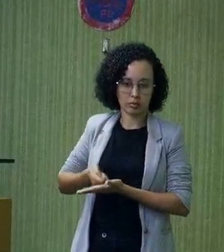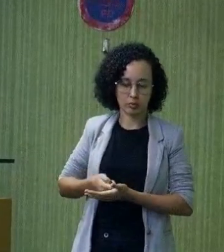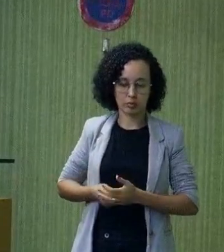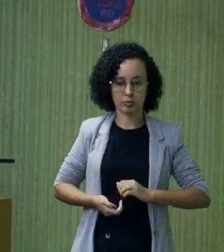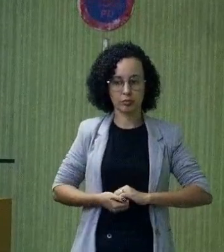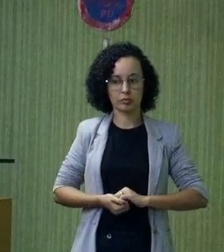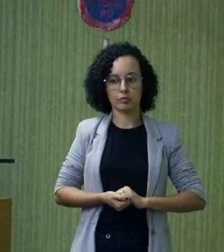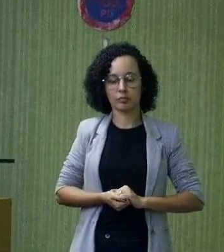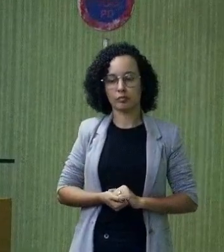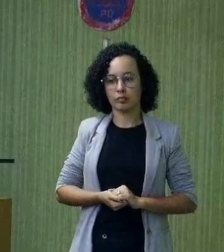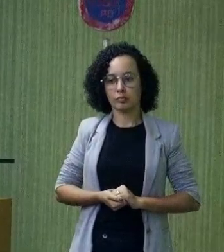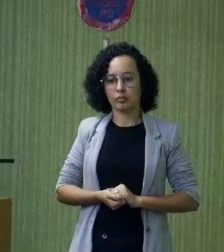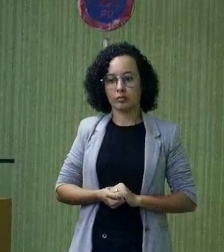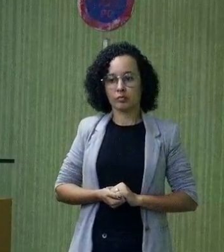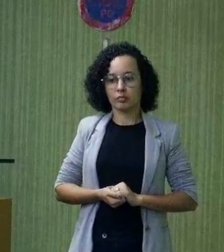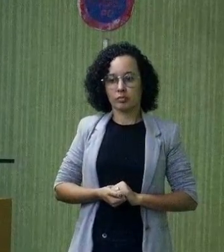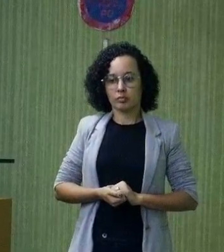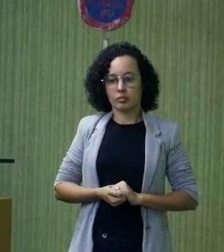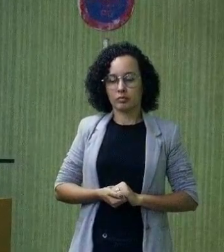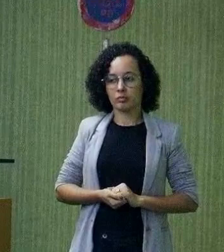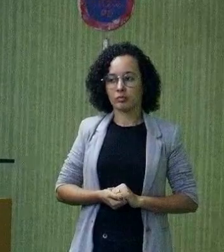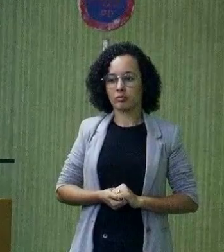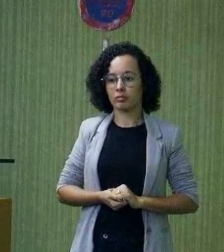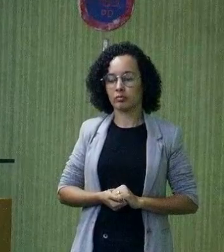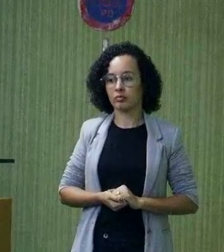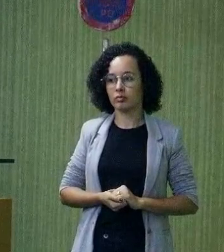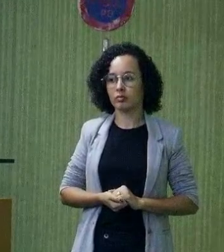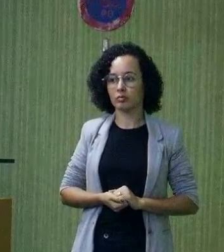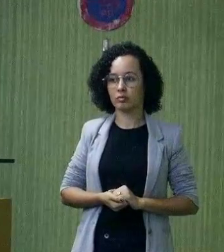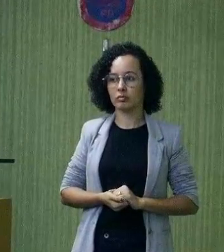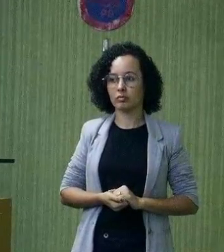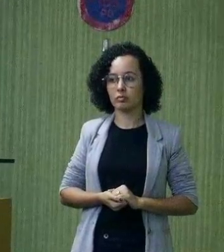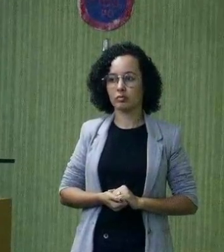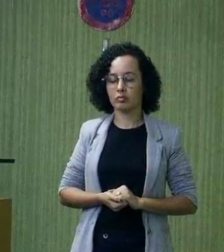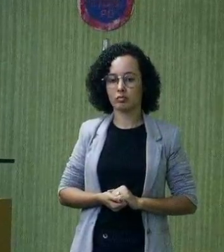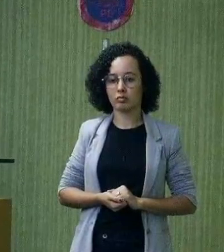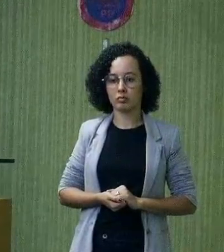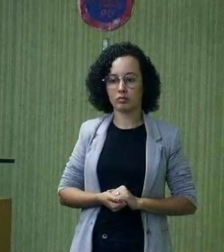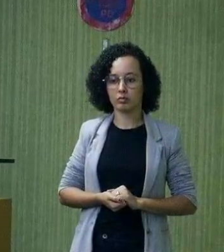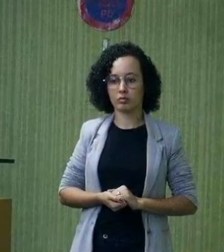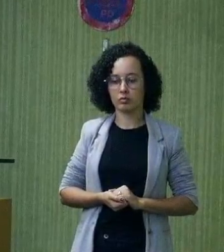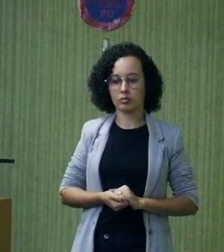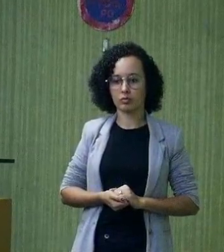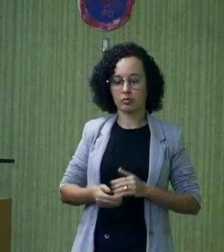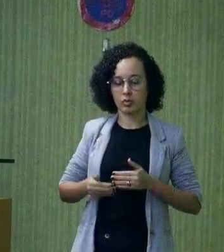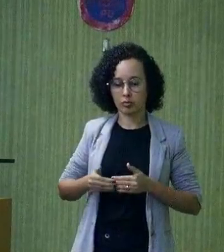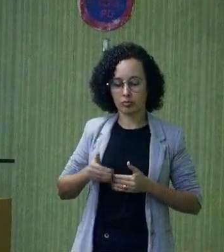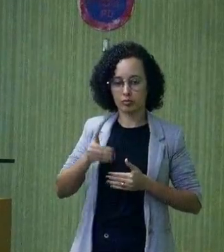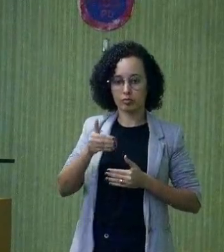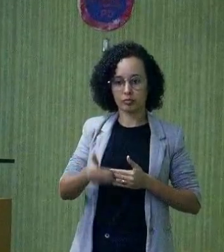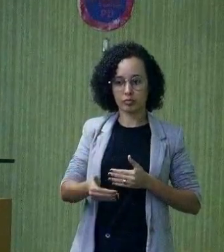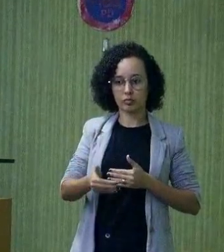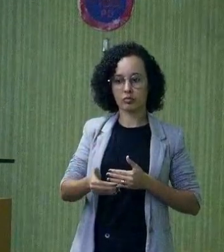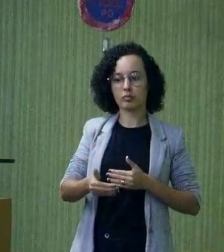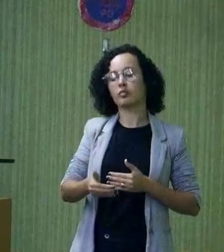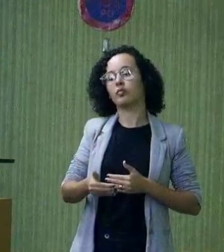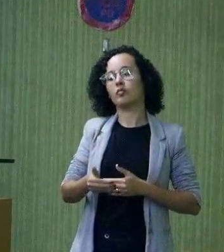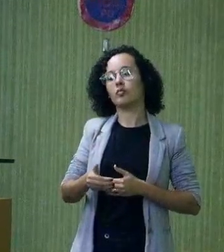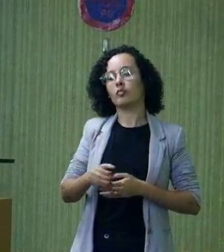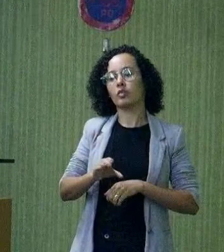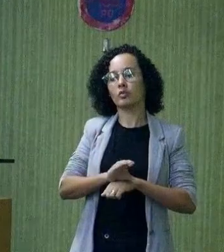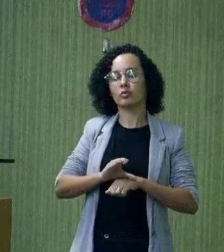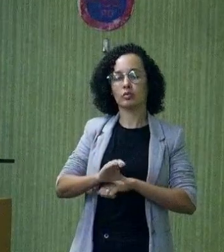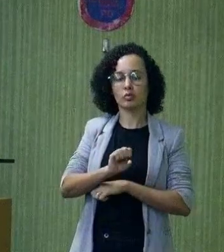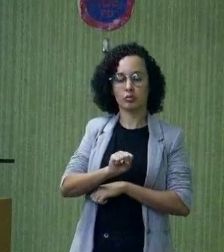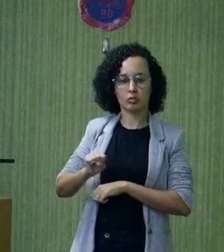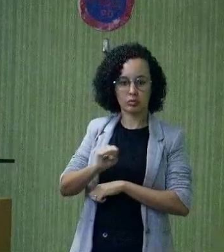né bom aí a gente chega Vamos dar um polo né a gente chega na Constituição de 88 que aí ela traz